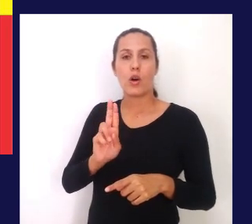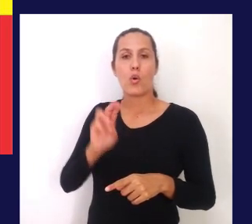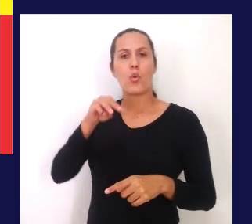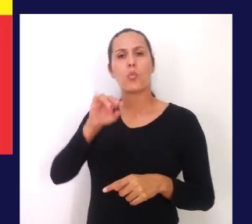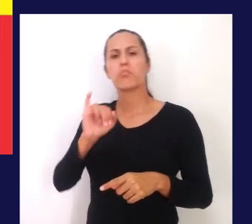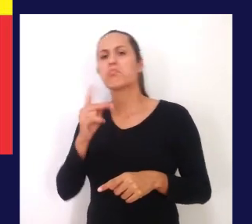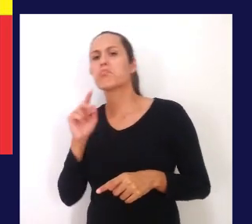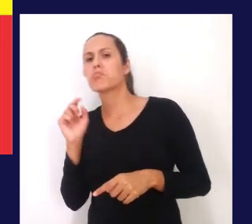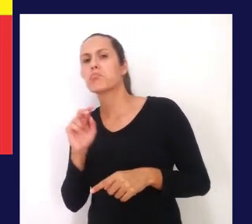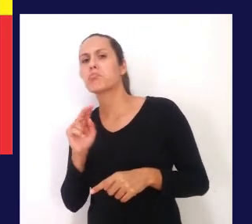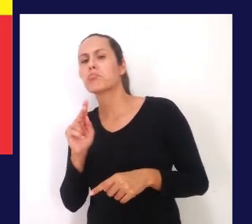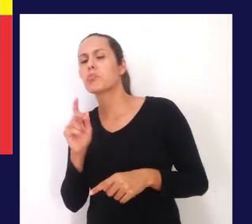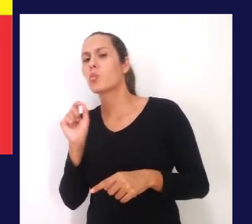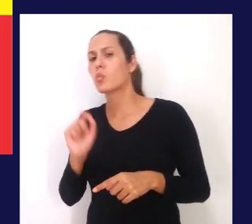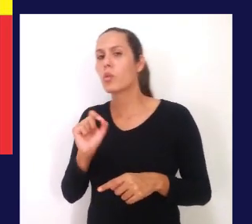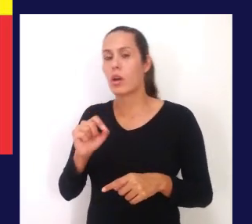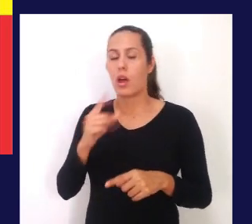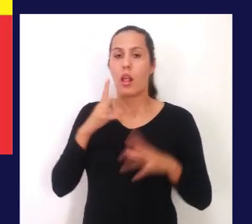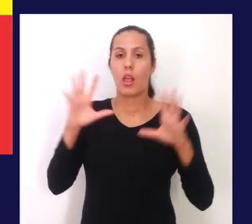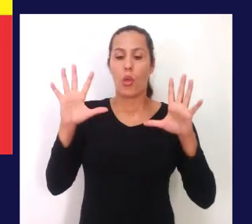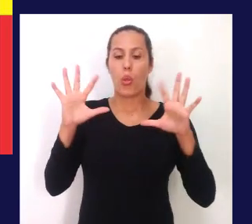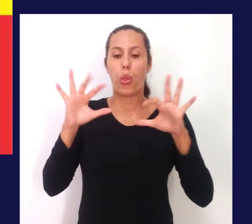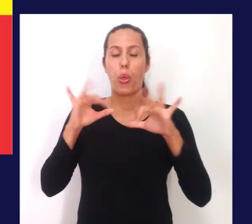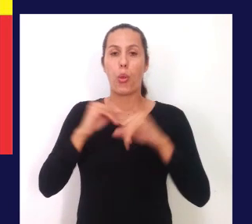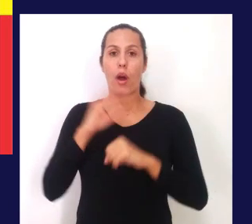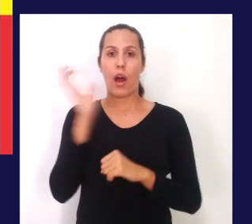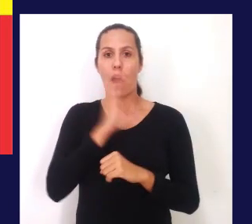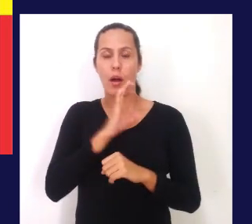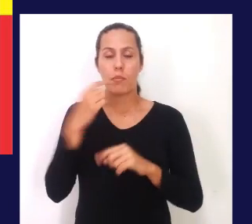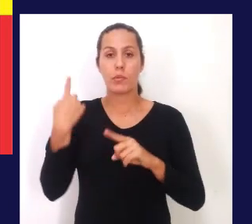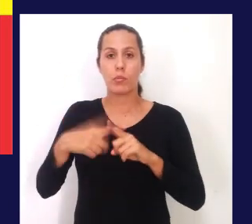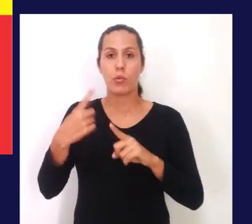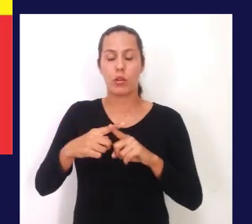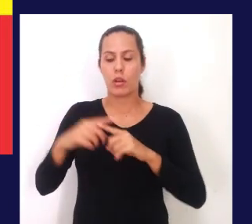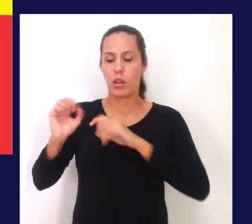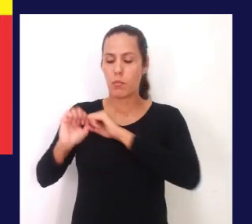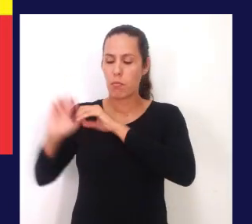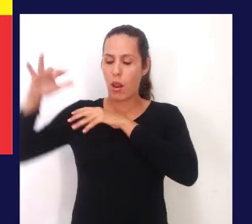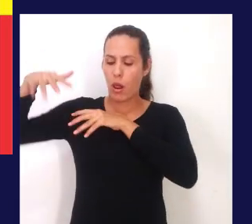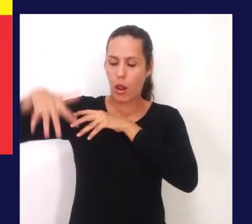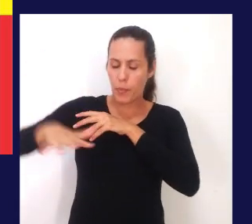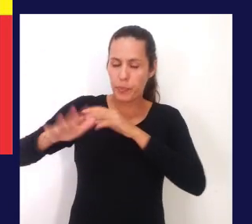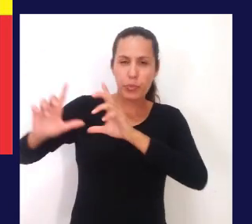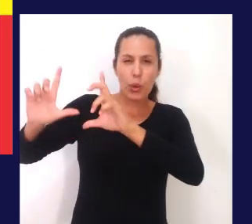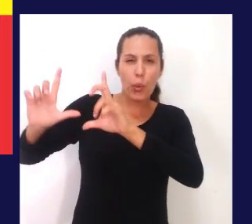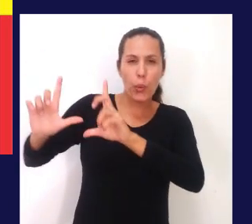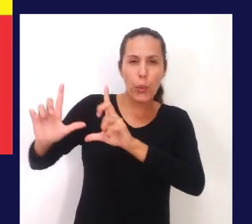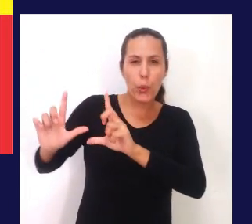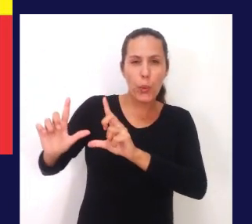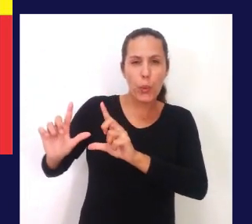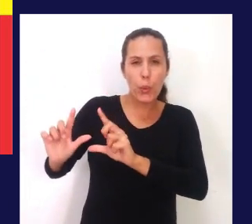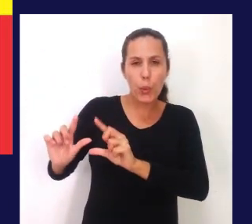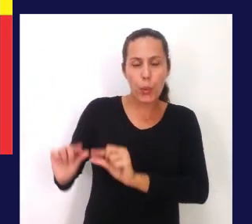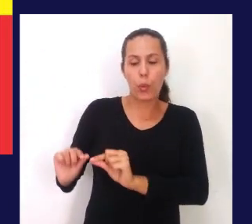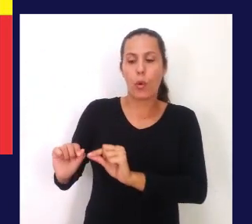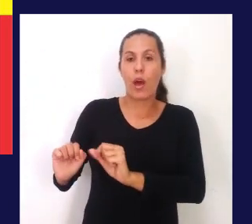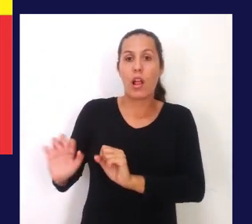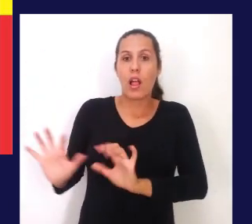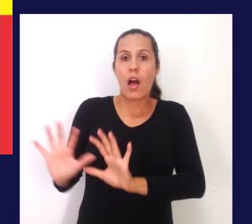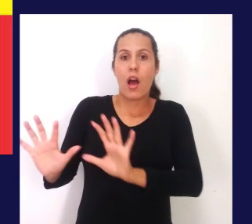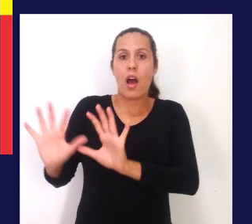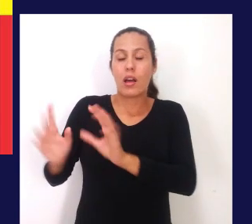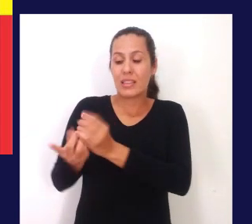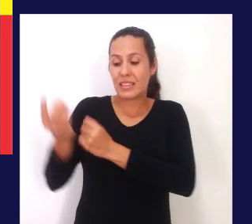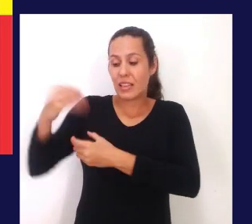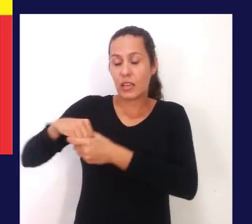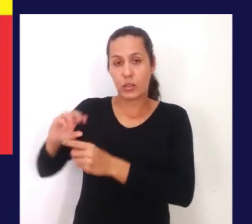rápido devido ao seu resfriamento. O resfriamento da lava. Que essa lava daí ela vai ser rica em gases. E